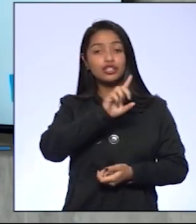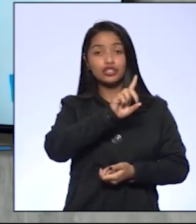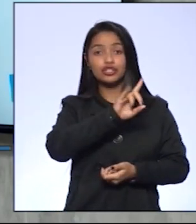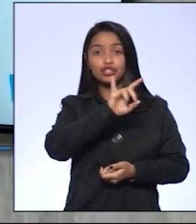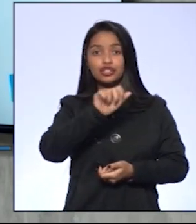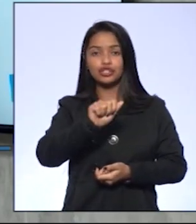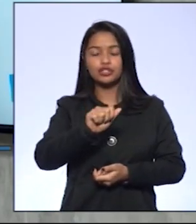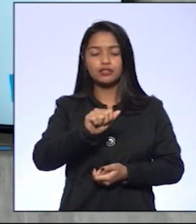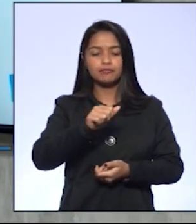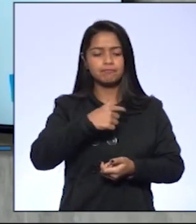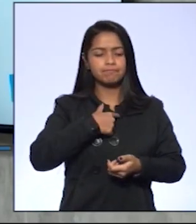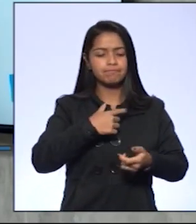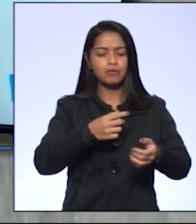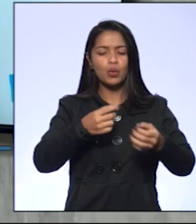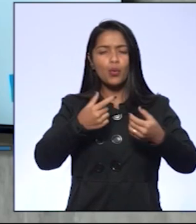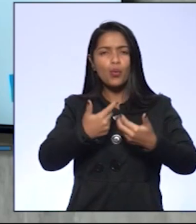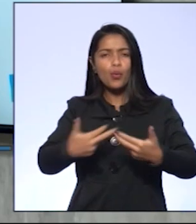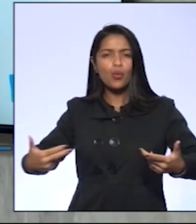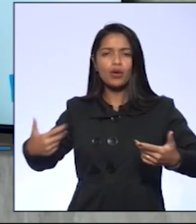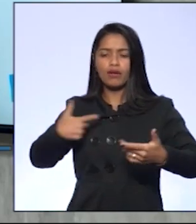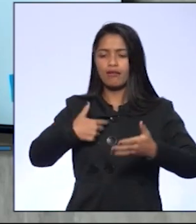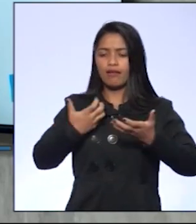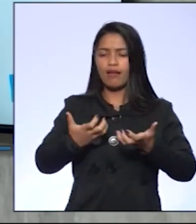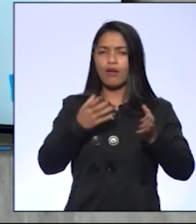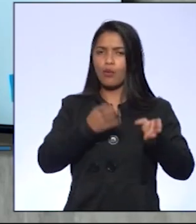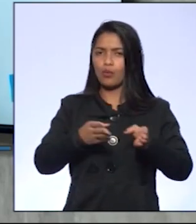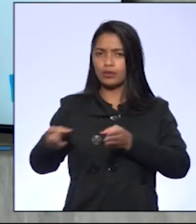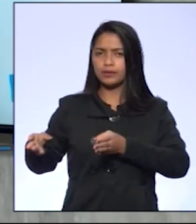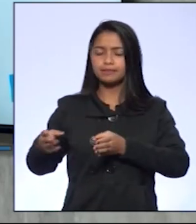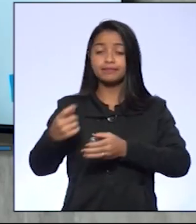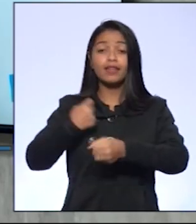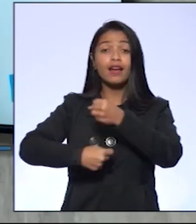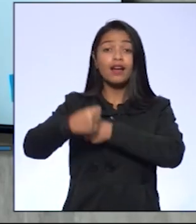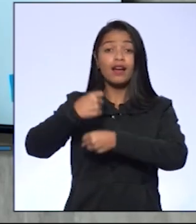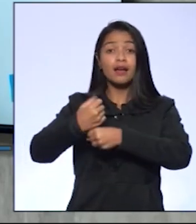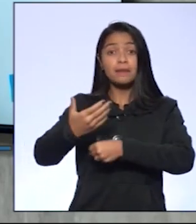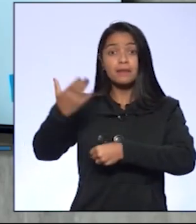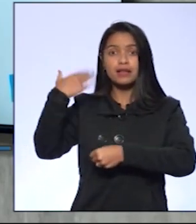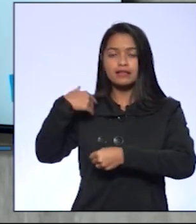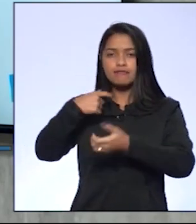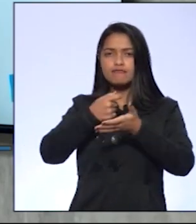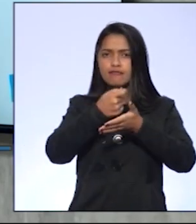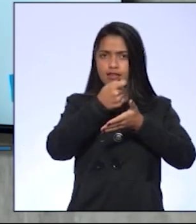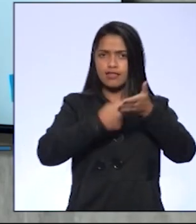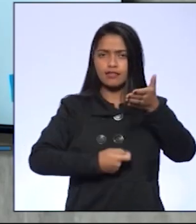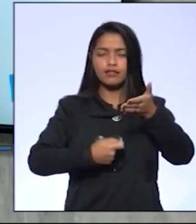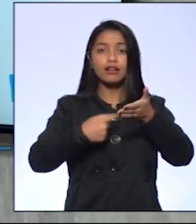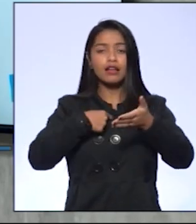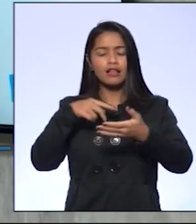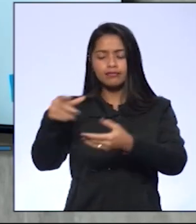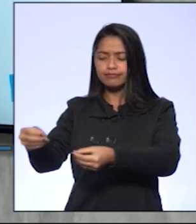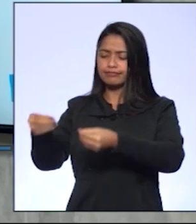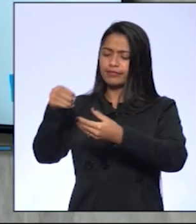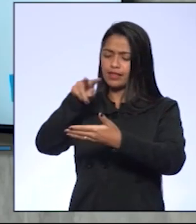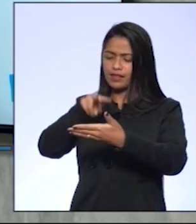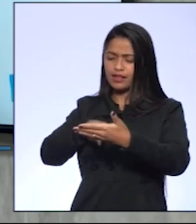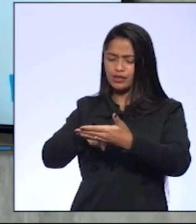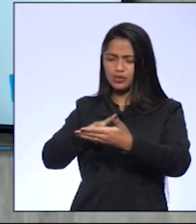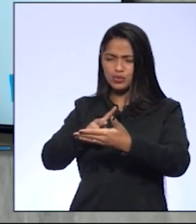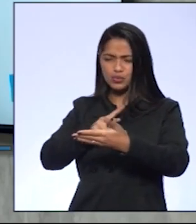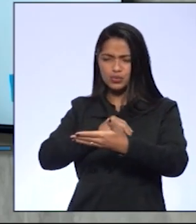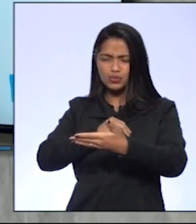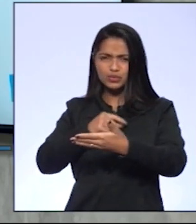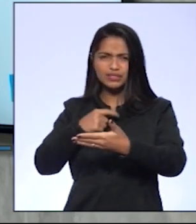uma redação que fez ano passado e vai ler a redação. A hora que você termina, você fala, gente do céu, jura que eu escrevo